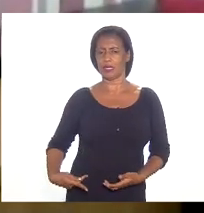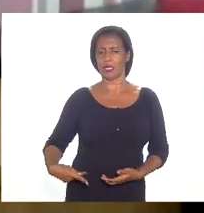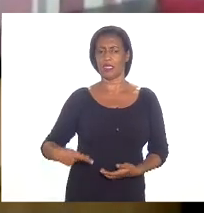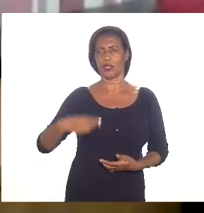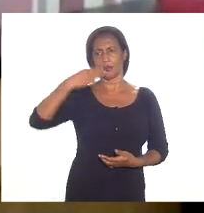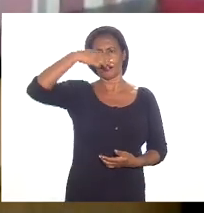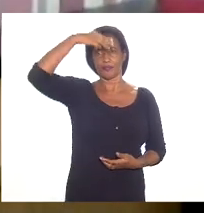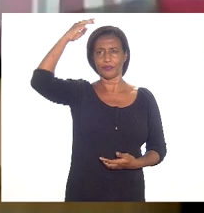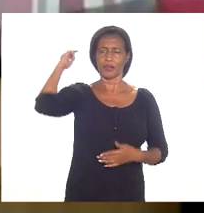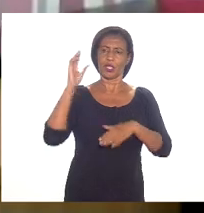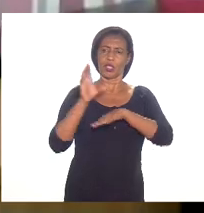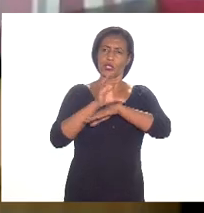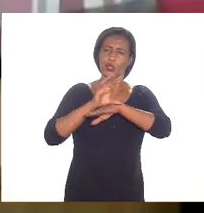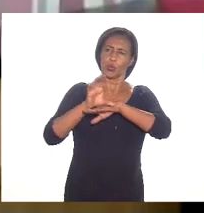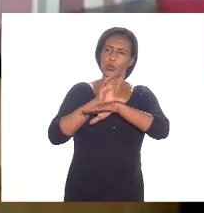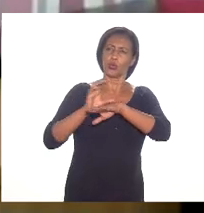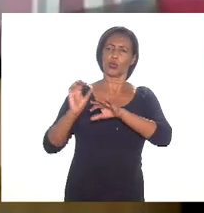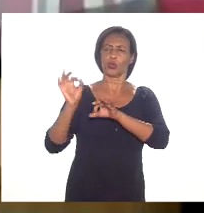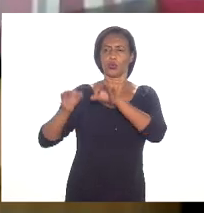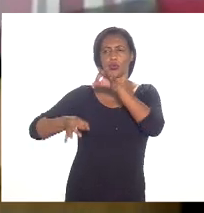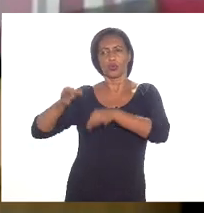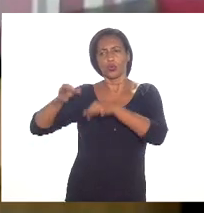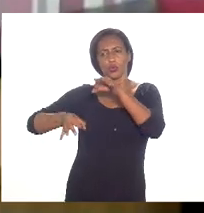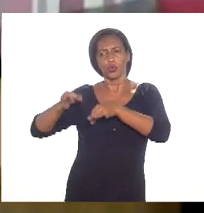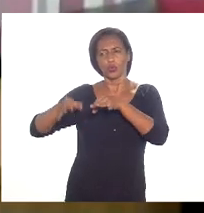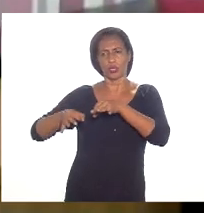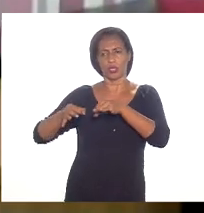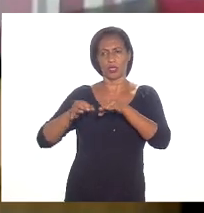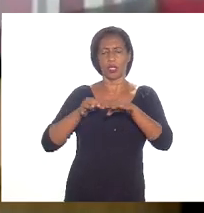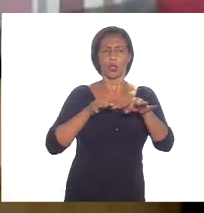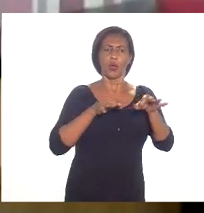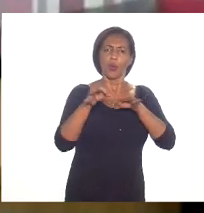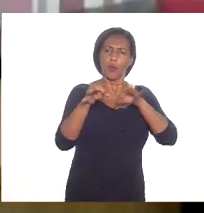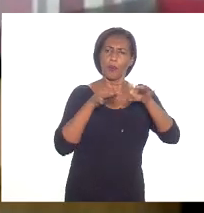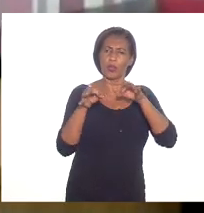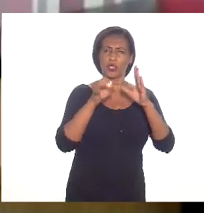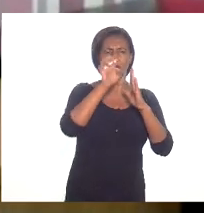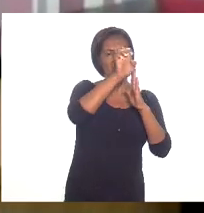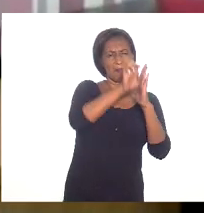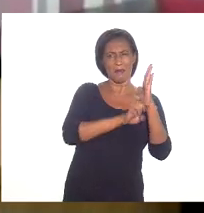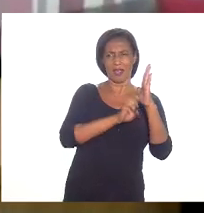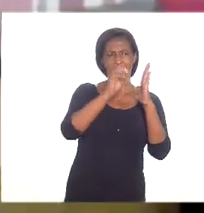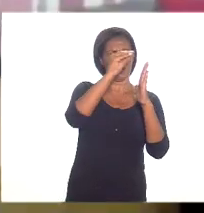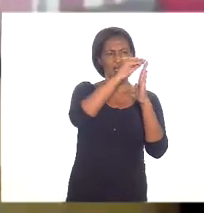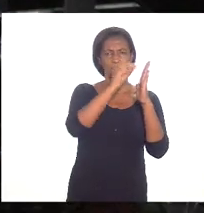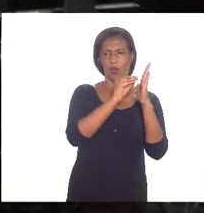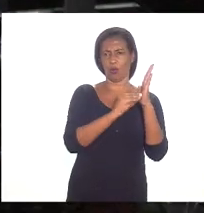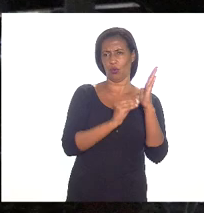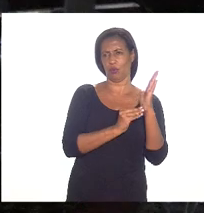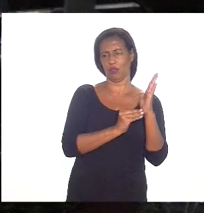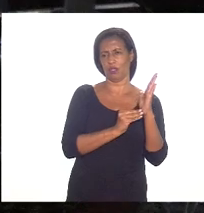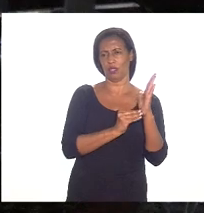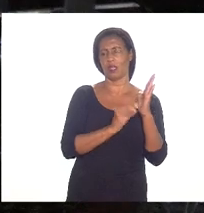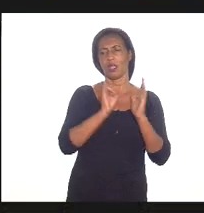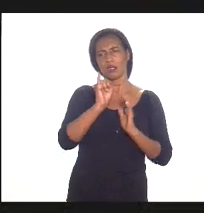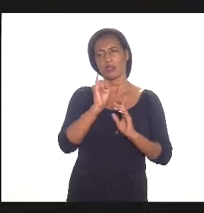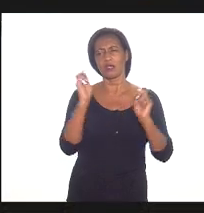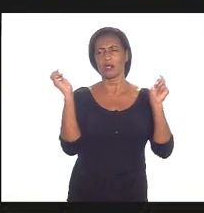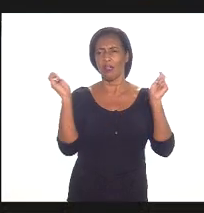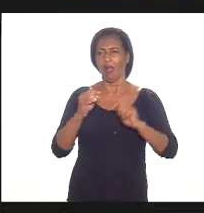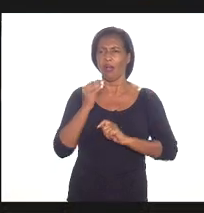Comissão aí de Constituição e Justiça. O projeto recebeu algumas emendas, presidente. Se pudesse já incorporar essas emendas,